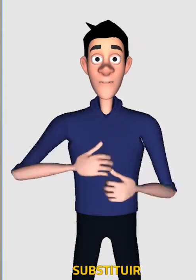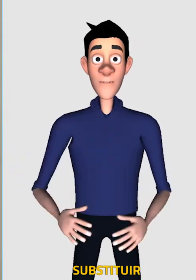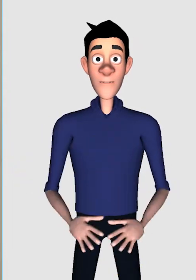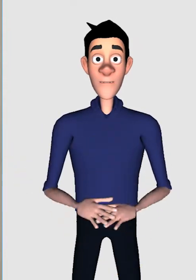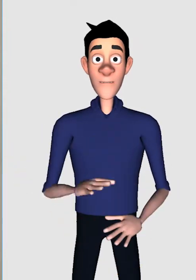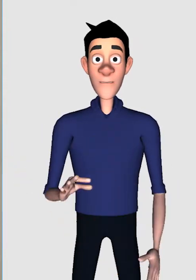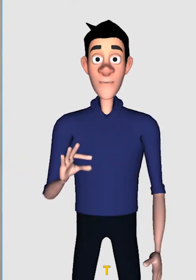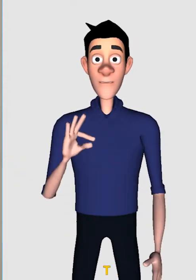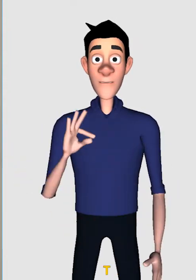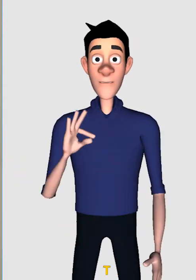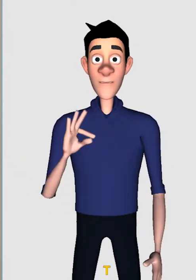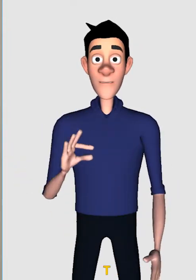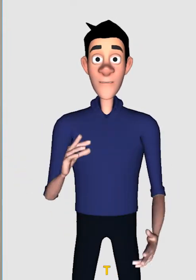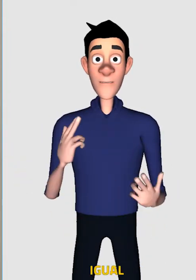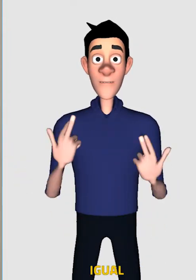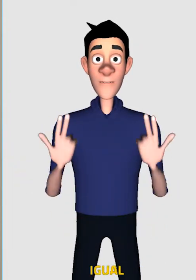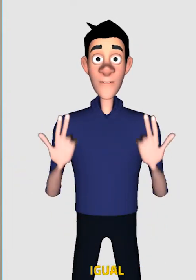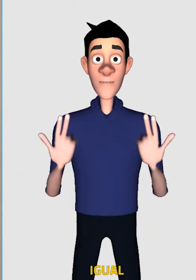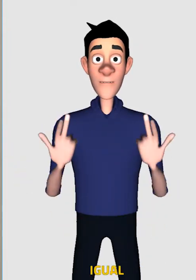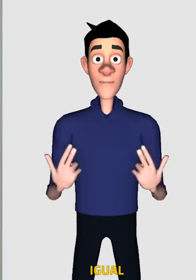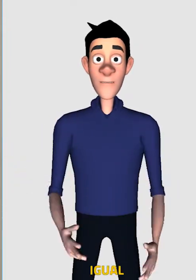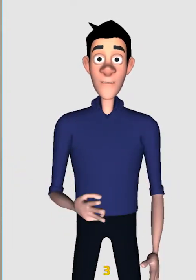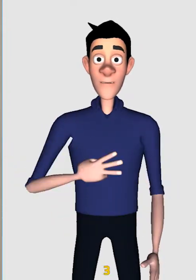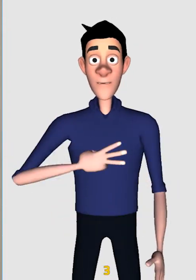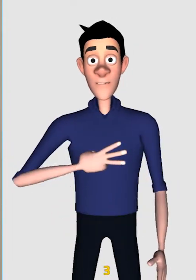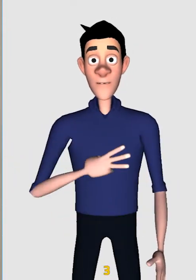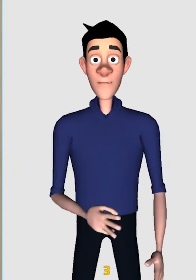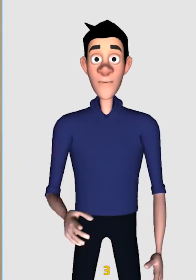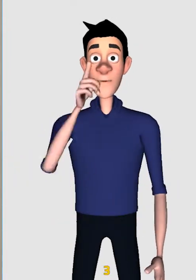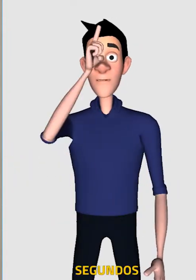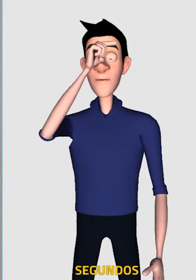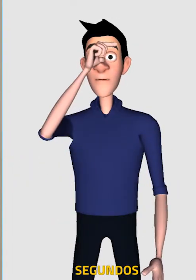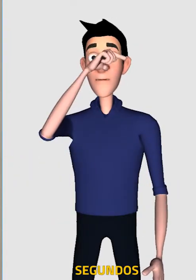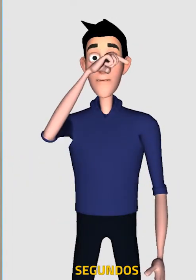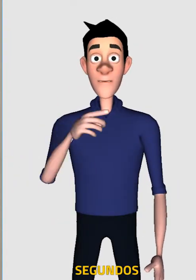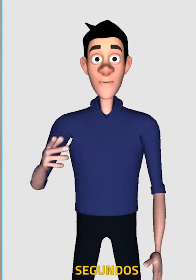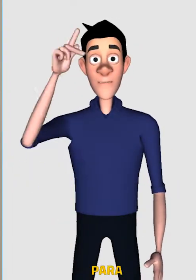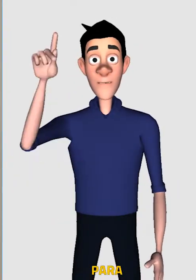atinge. Agora sim, eu posso pegar esse 58,81 e colocar aqui, né?